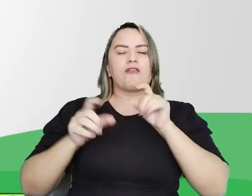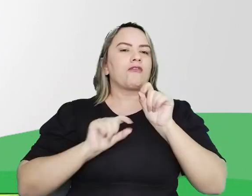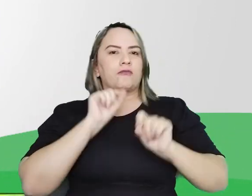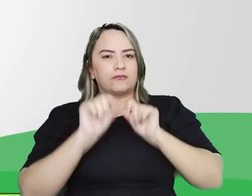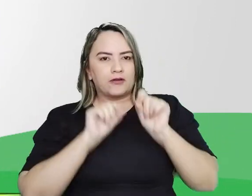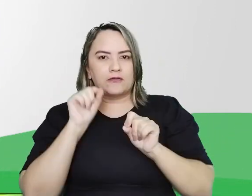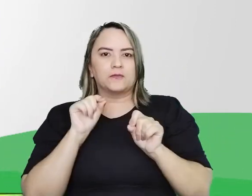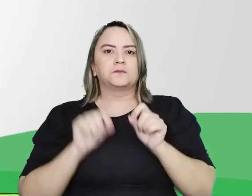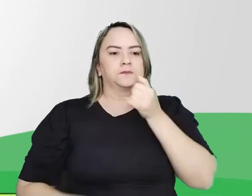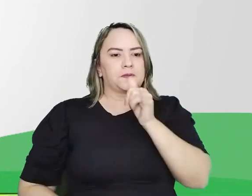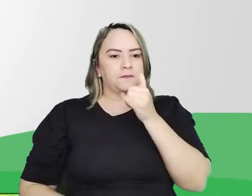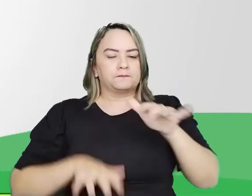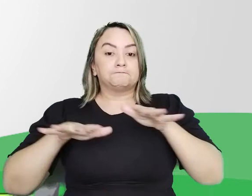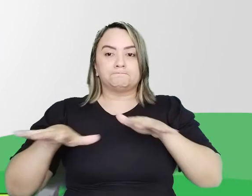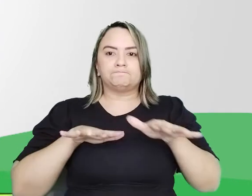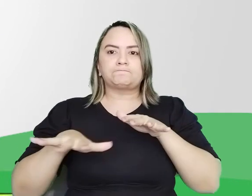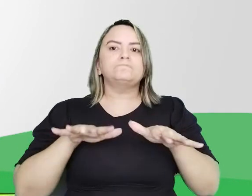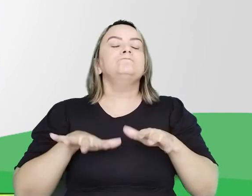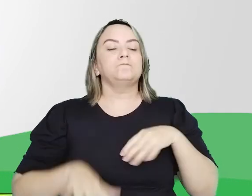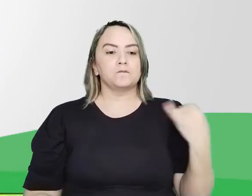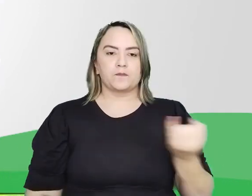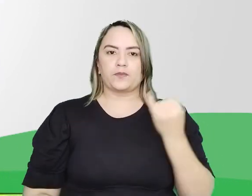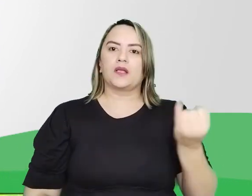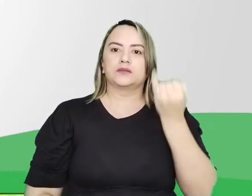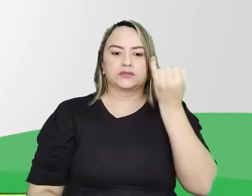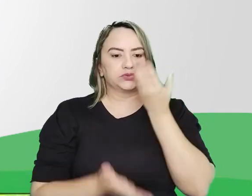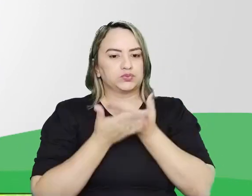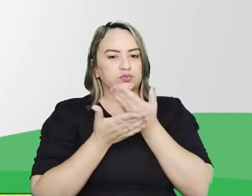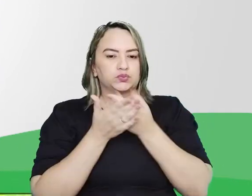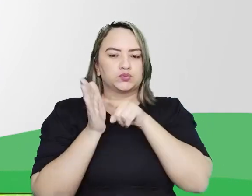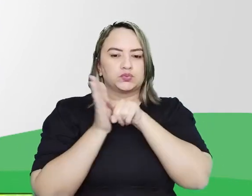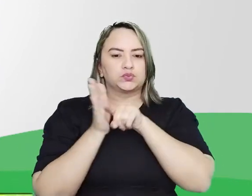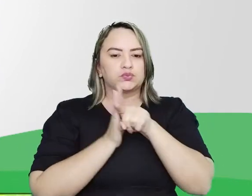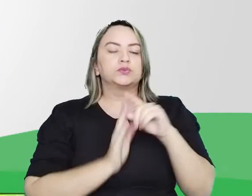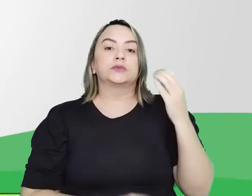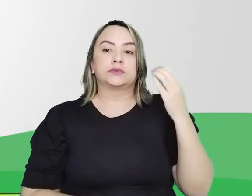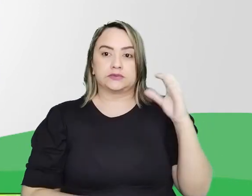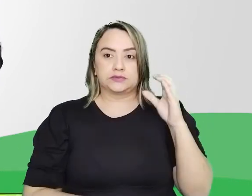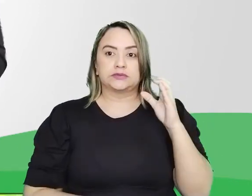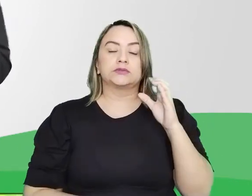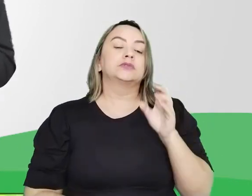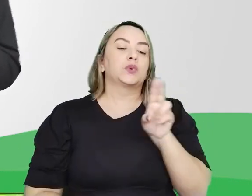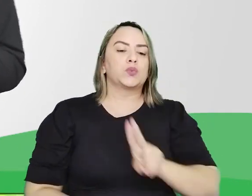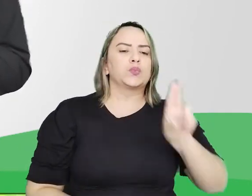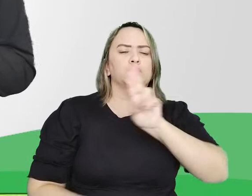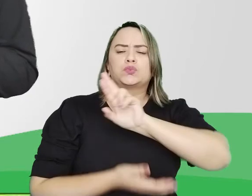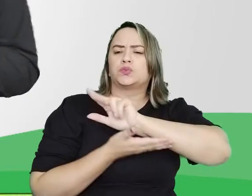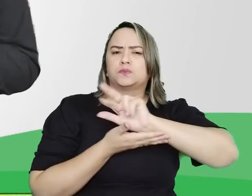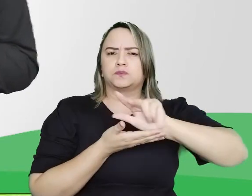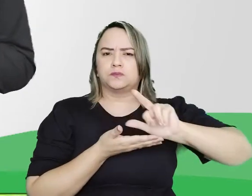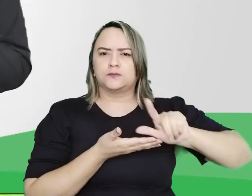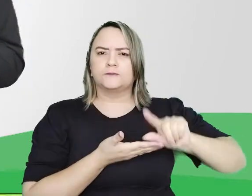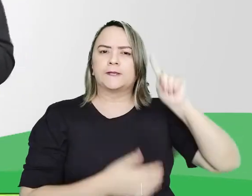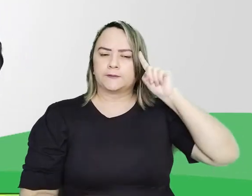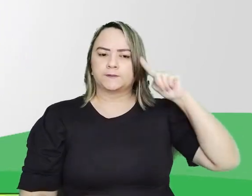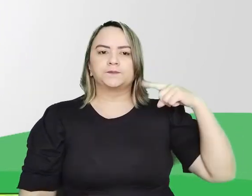a eletrodinâmica. Área muito importante no estudo das ciências e que possui diversas aplicações no nosso dia a dia,